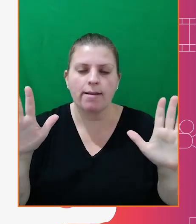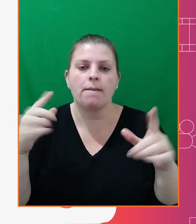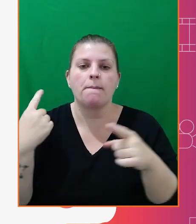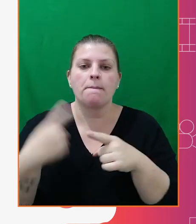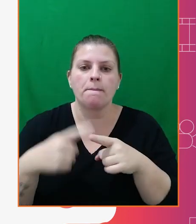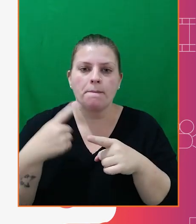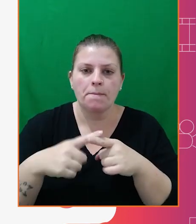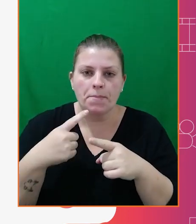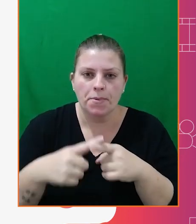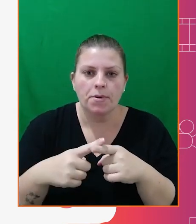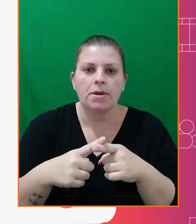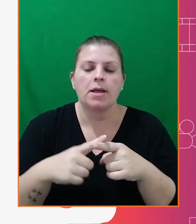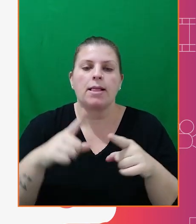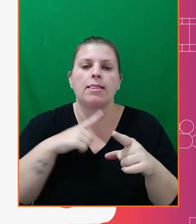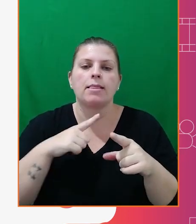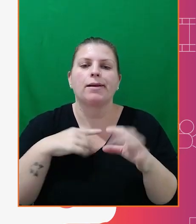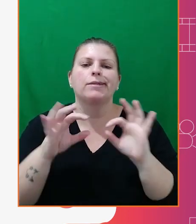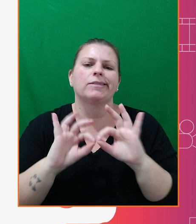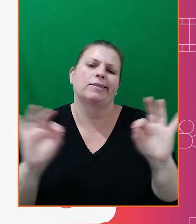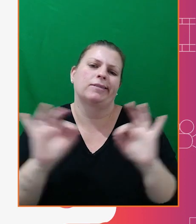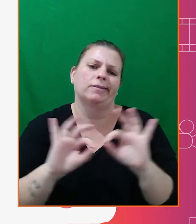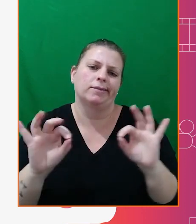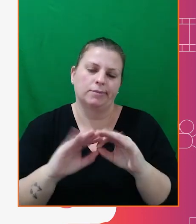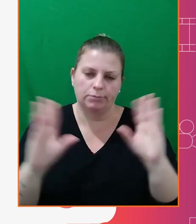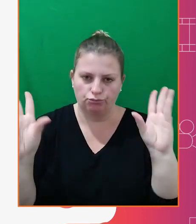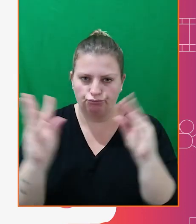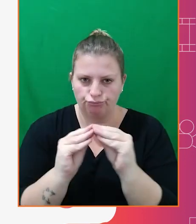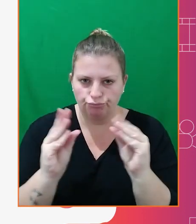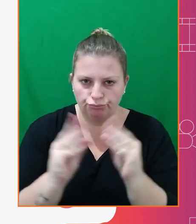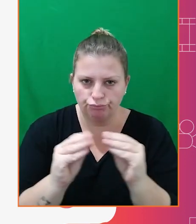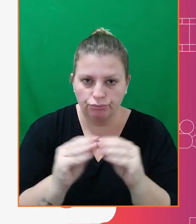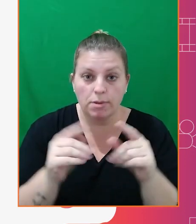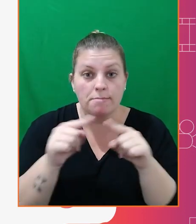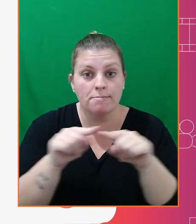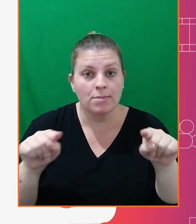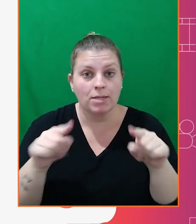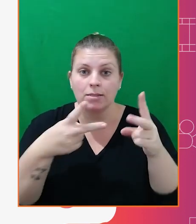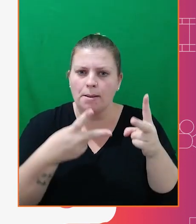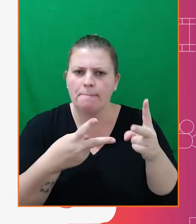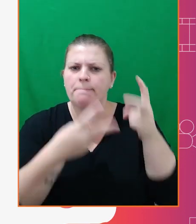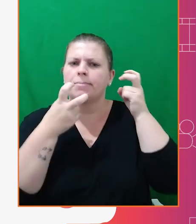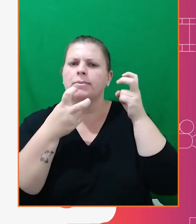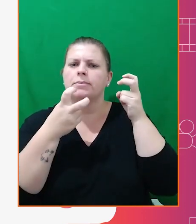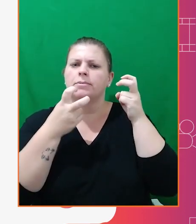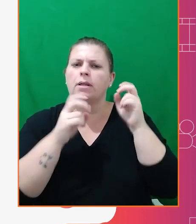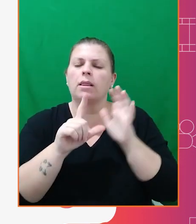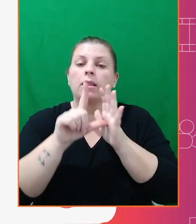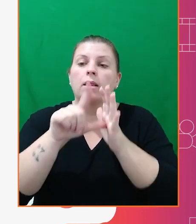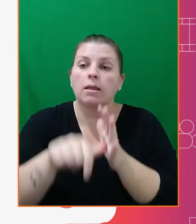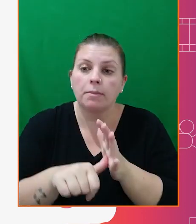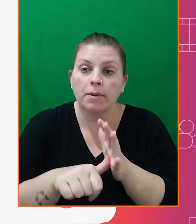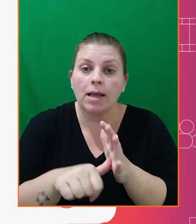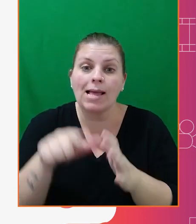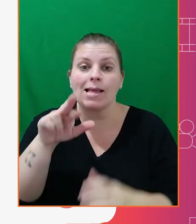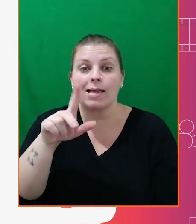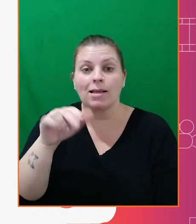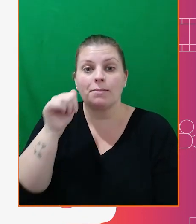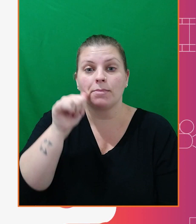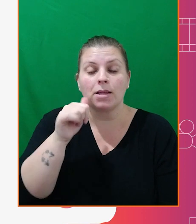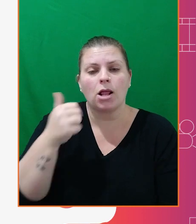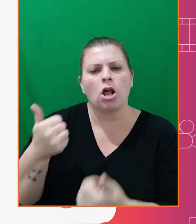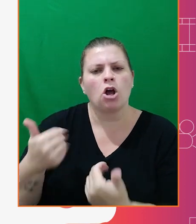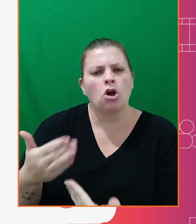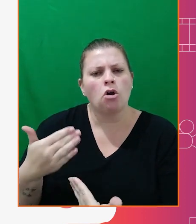pouco simplificado. Mas percebemos que, depois disso, a irmã mais nova acaba ficando